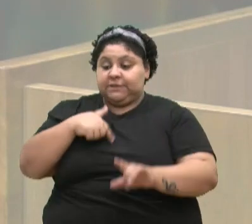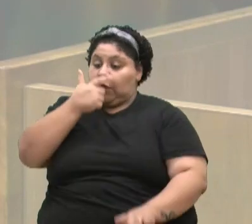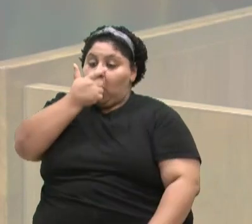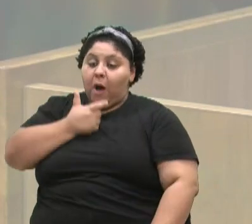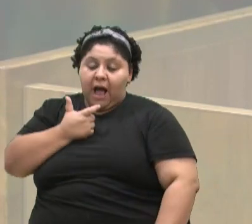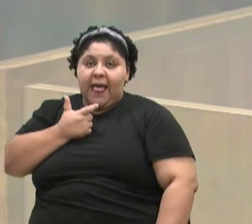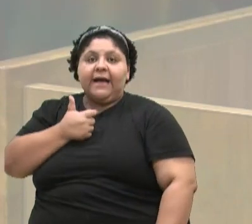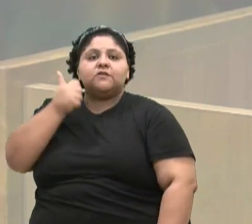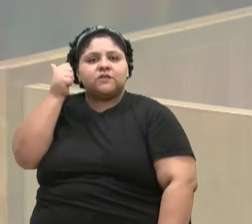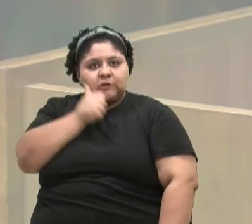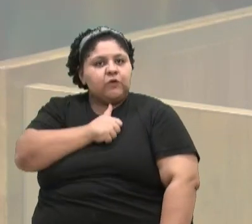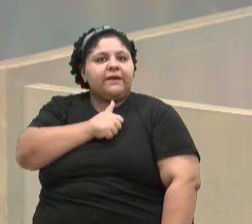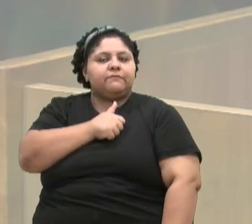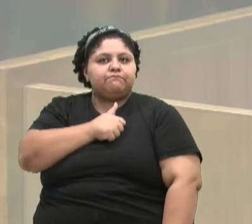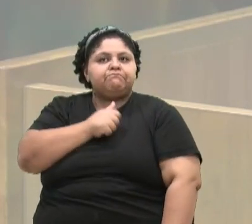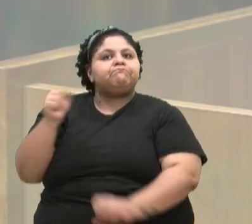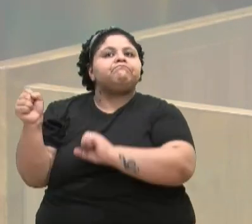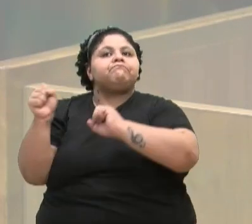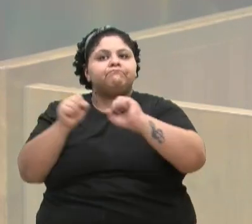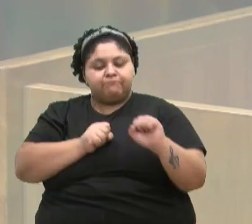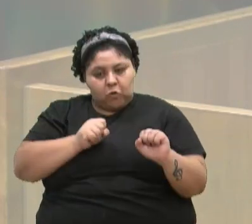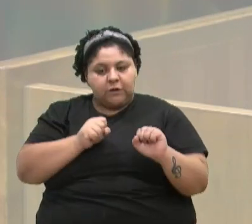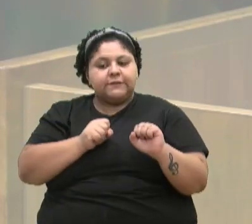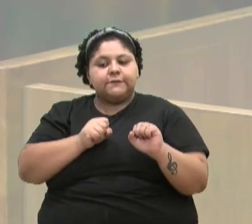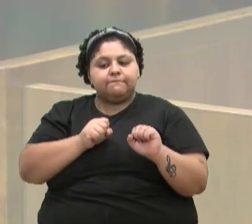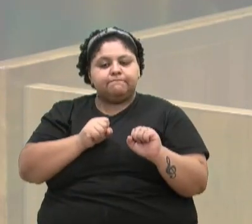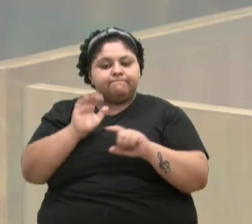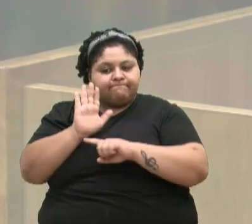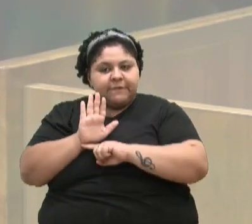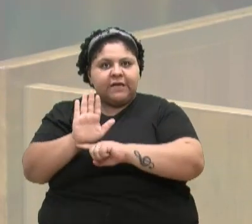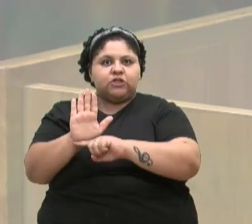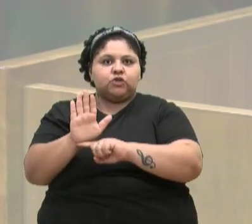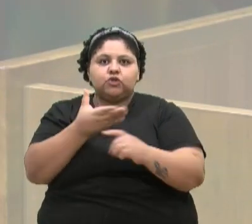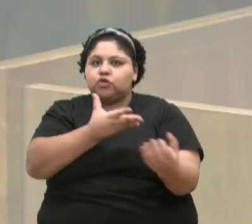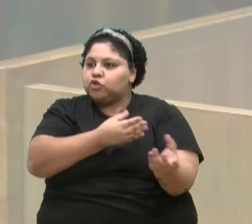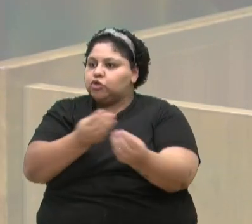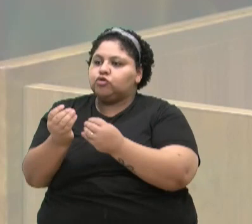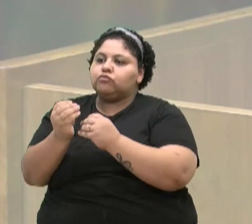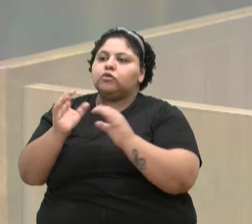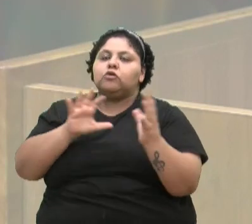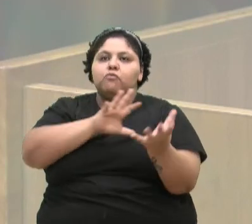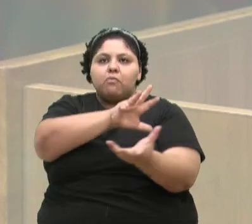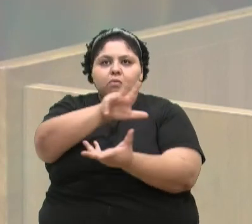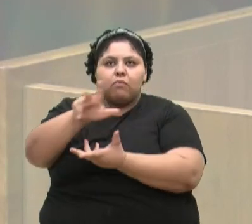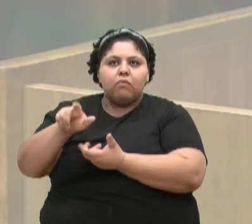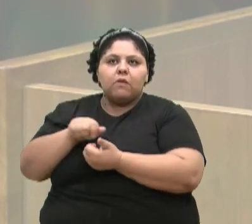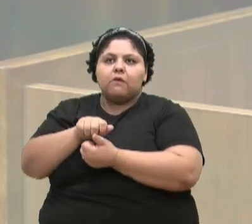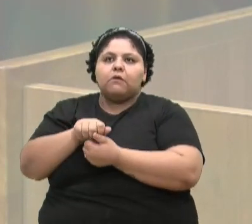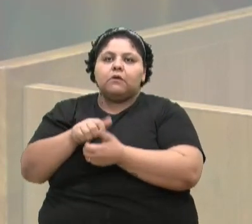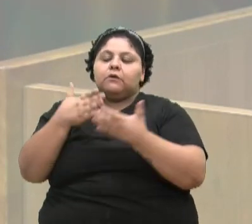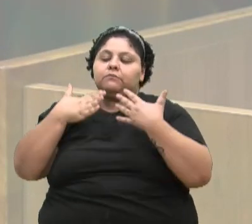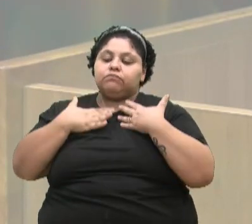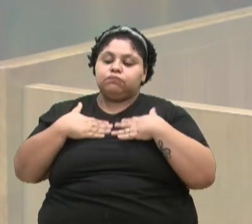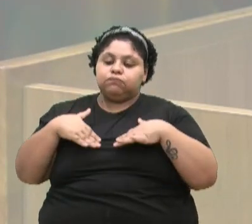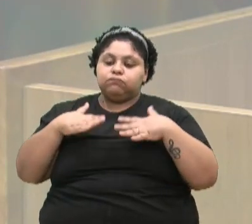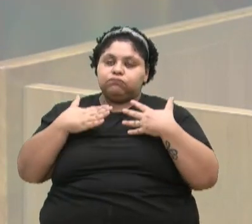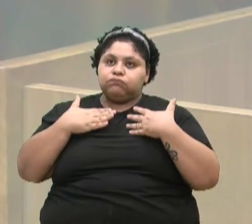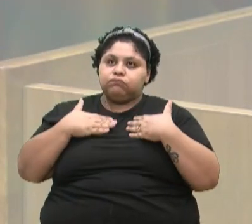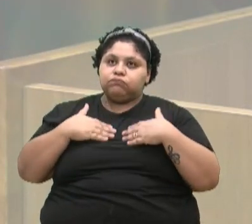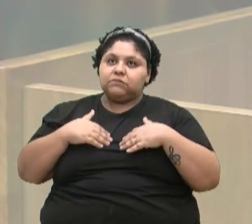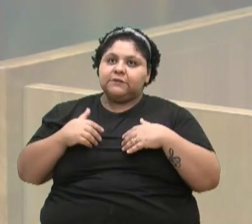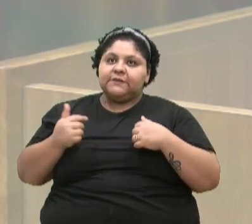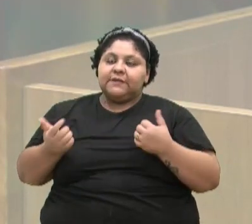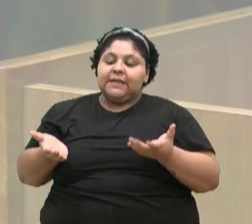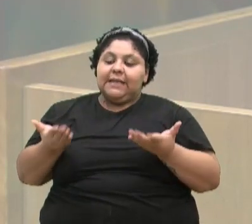também as mulheres podem contribuir muito para um mundo cada vez mais pacífico, mais